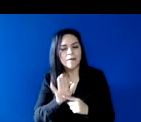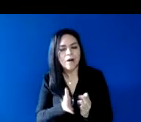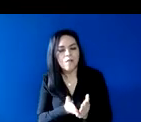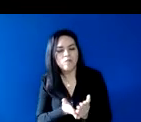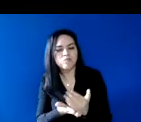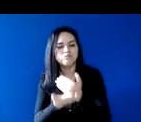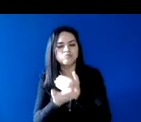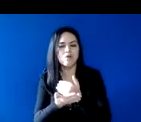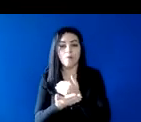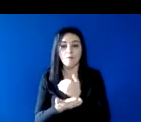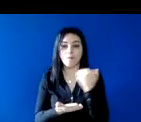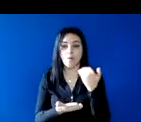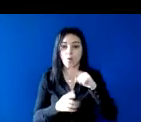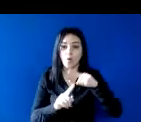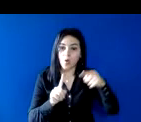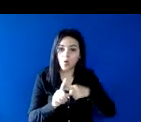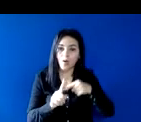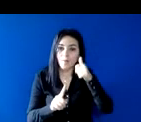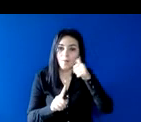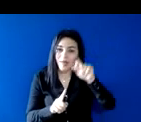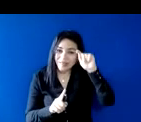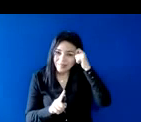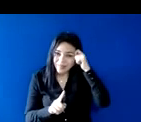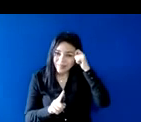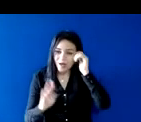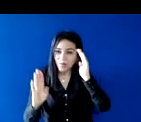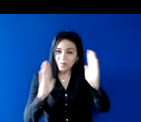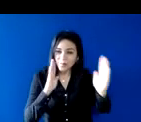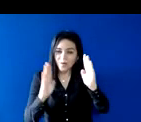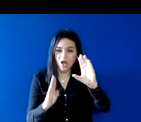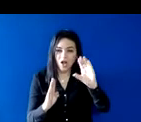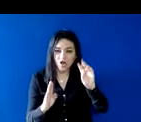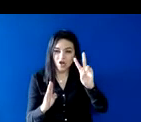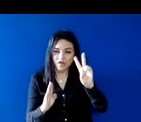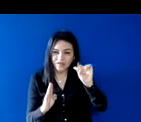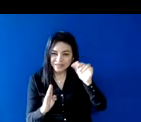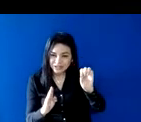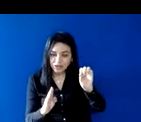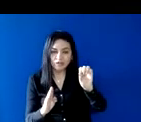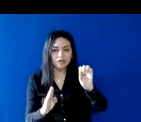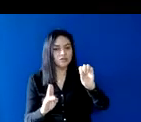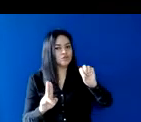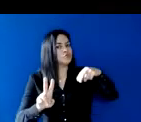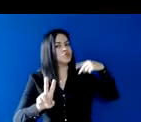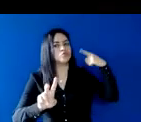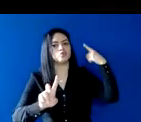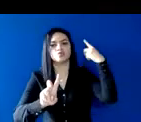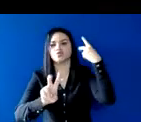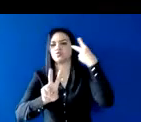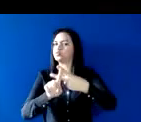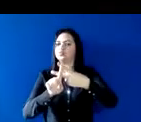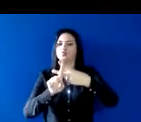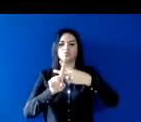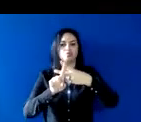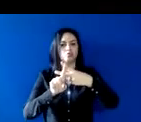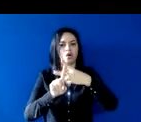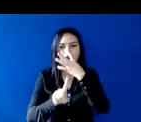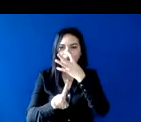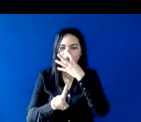mortalidade materna em mulheres negras devido à Covid-19 foi quase 2 vezes superior ao observado